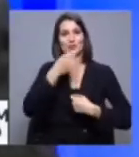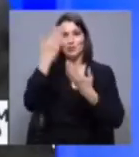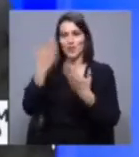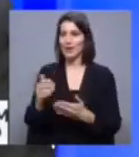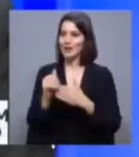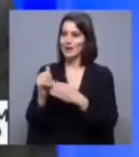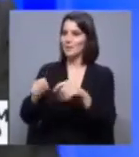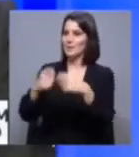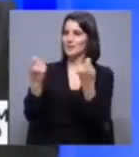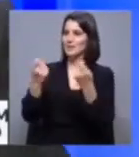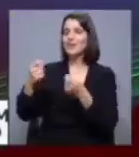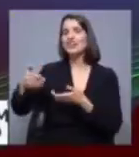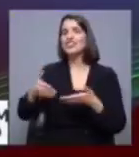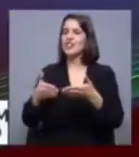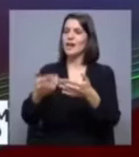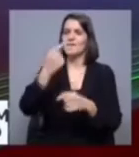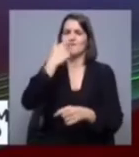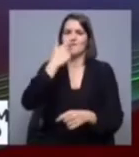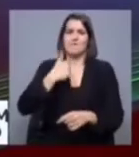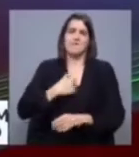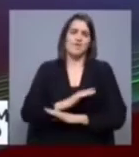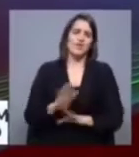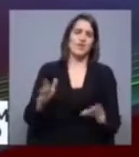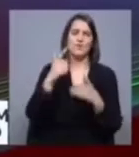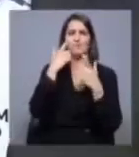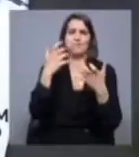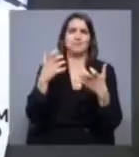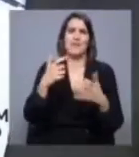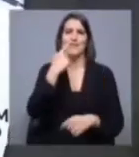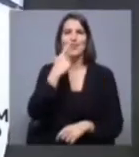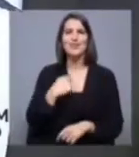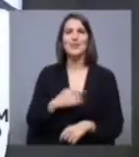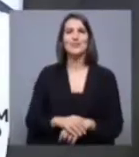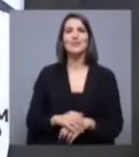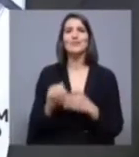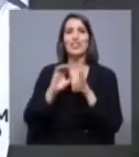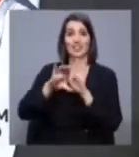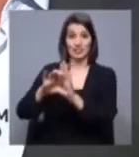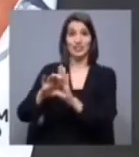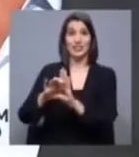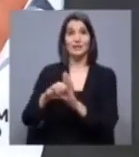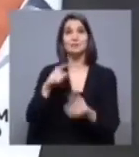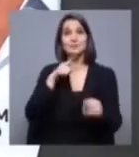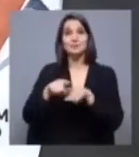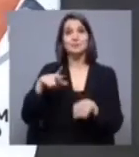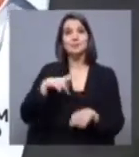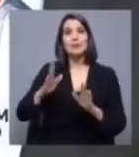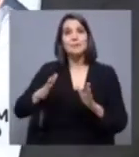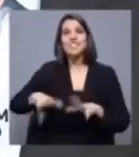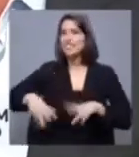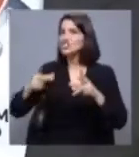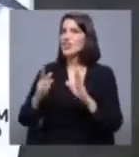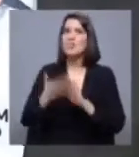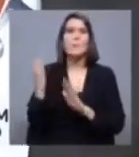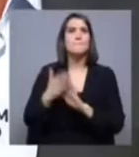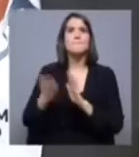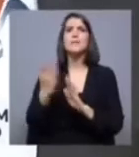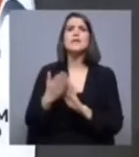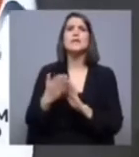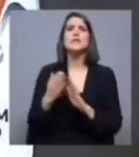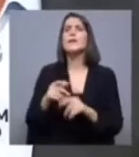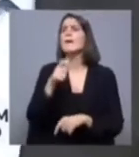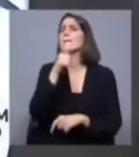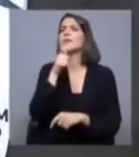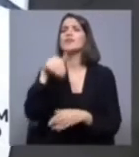do partido cuja estratégia falhou. Falhou. O Chega chega assim na política portuguesa, precisa crescer muito depressa, custo custar,